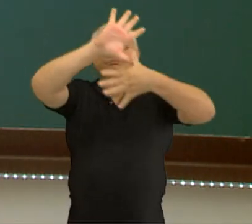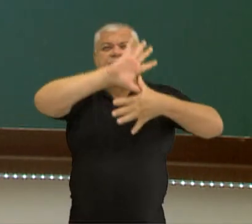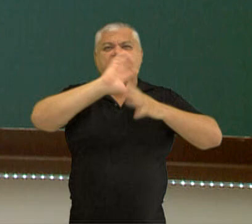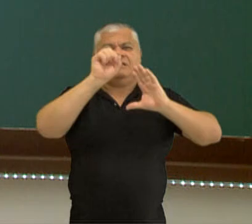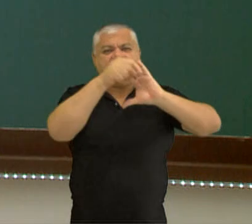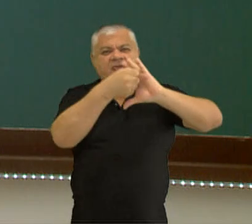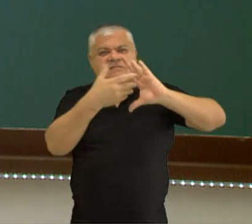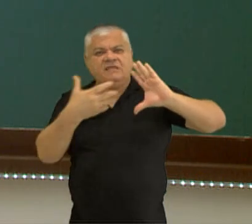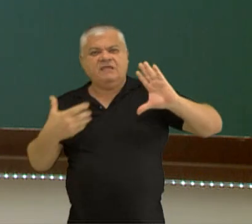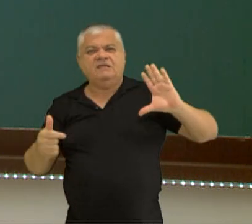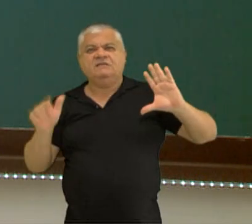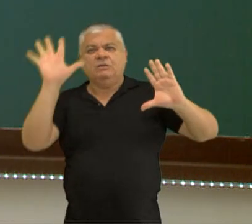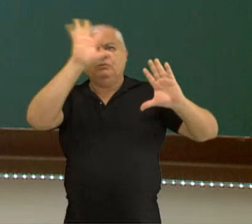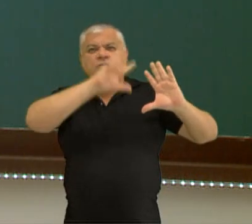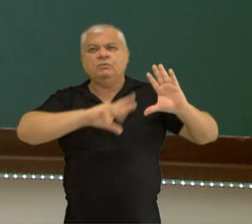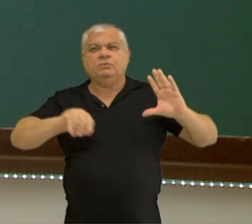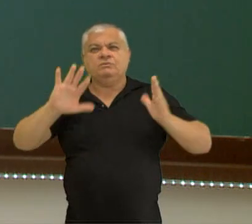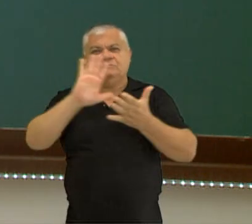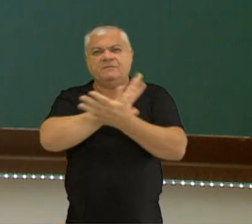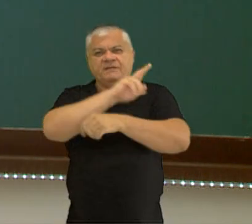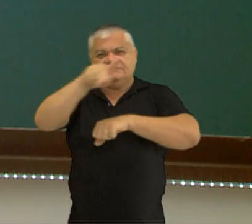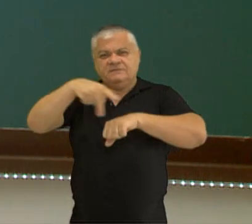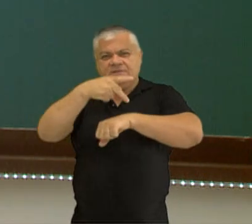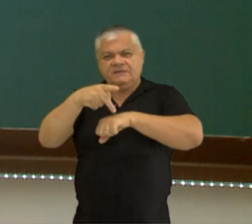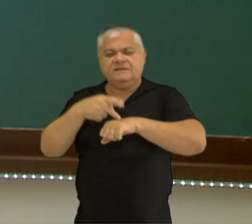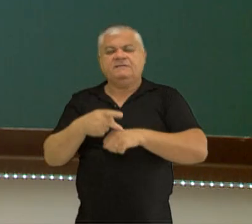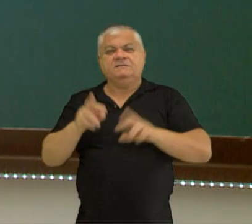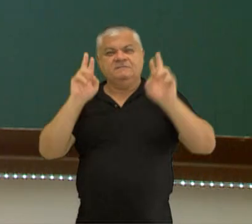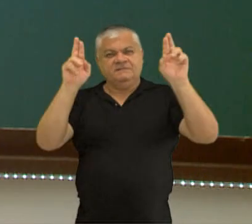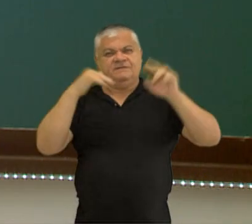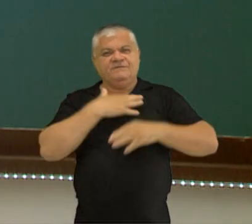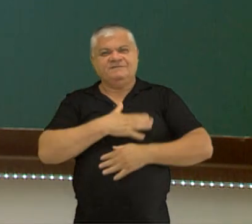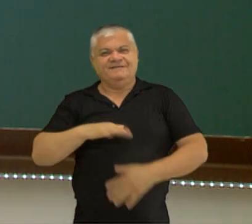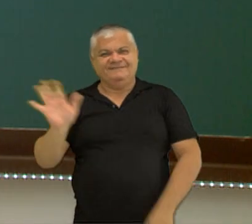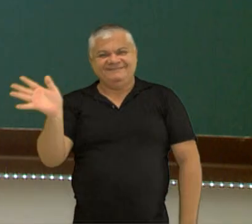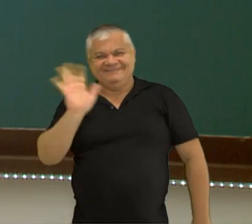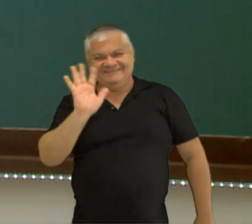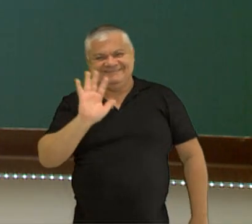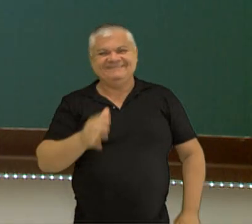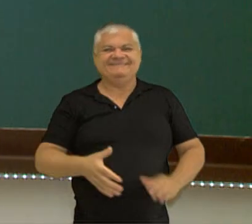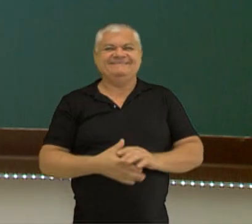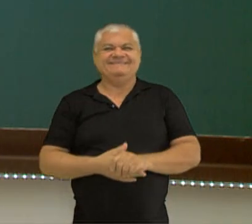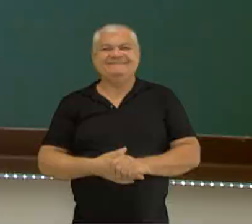características gerais, divisão política. Espero que vocês tenham gostado. Até breve.